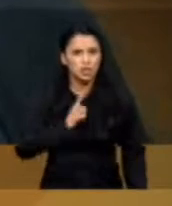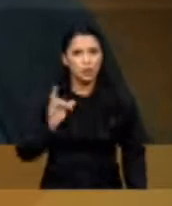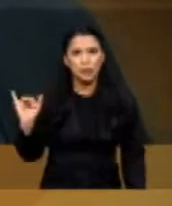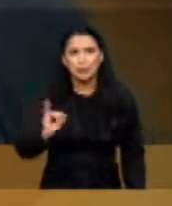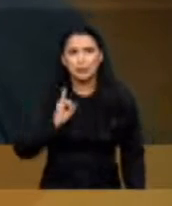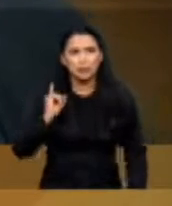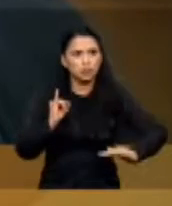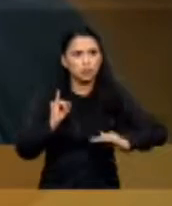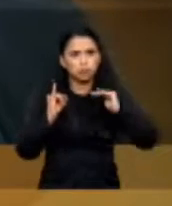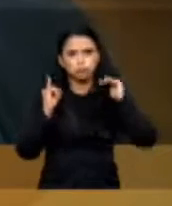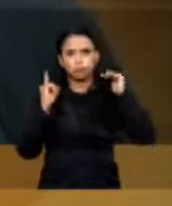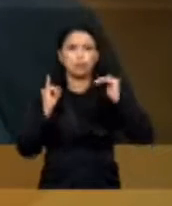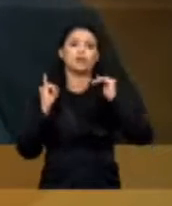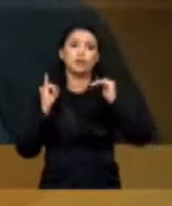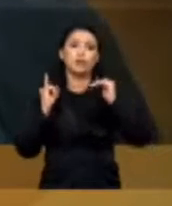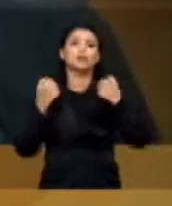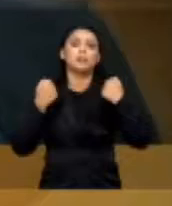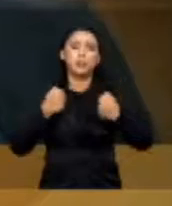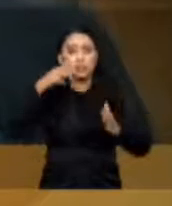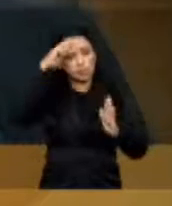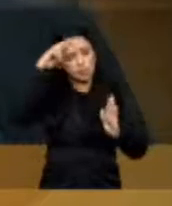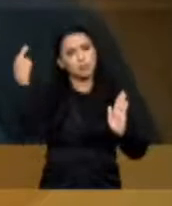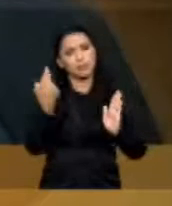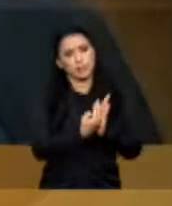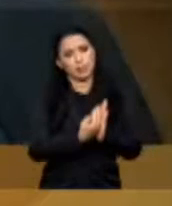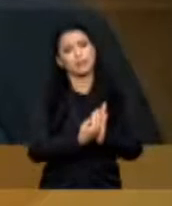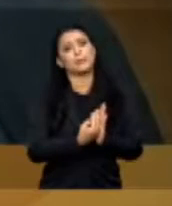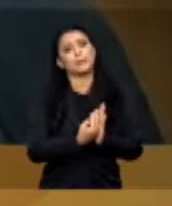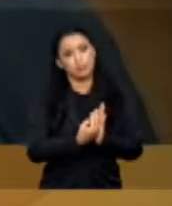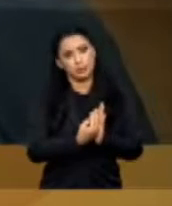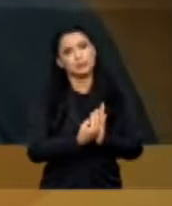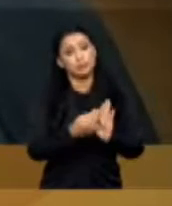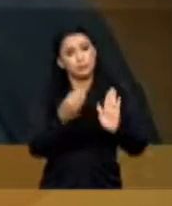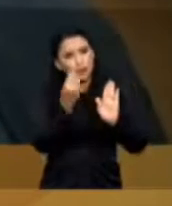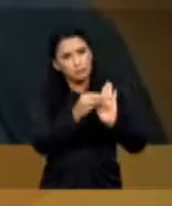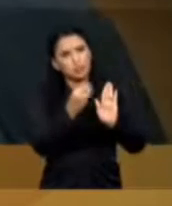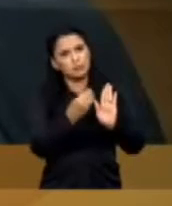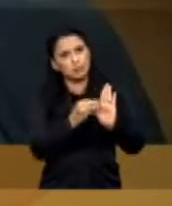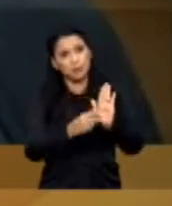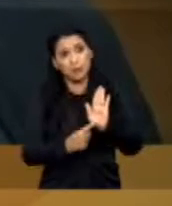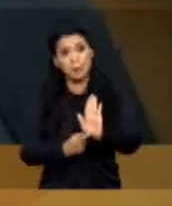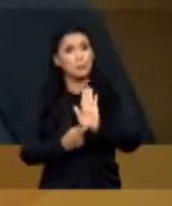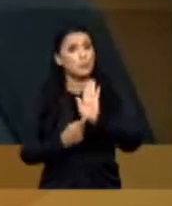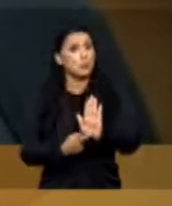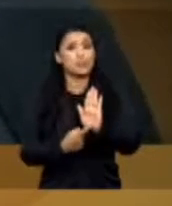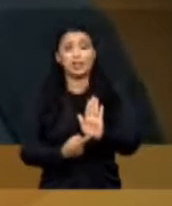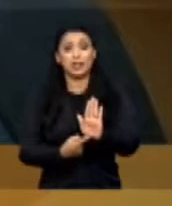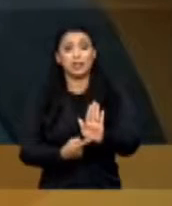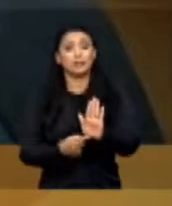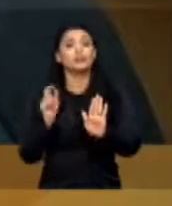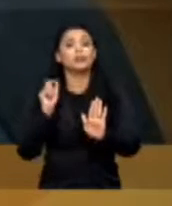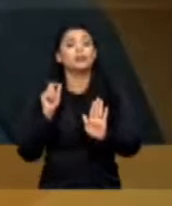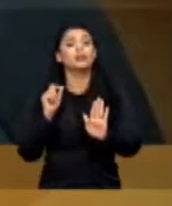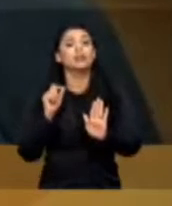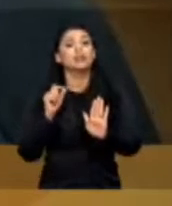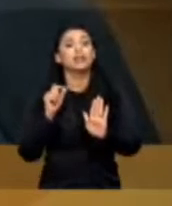que merece todo o apreço. Os fatos estão suficientemente demonstrados com a